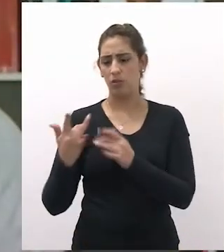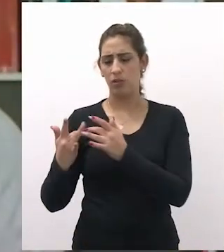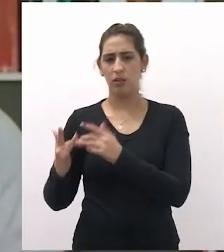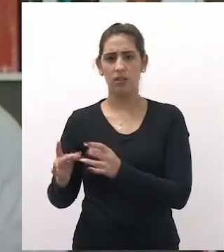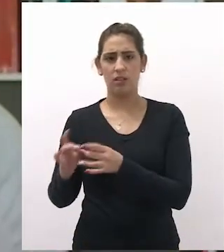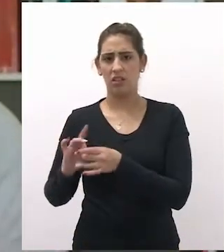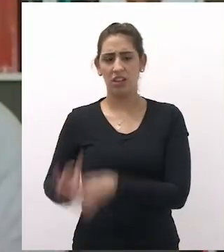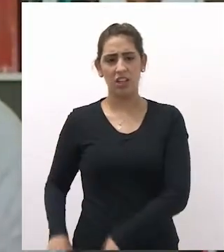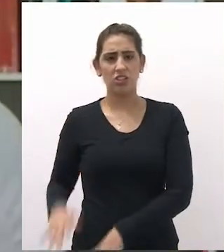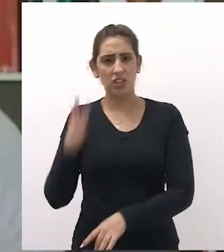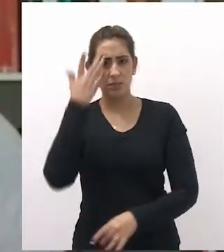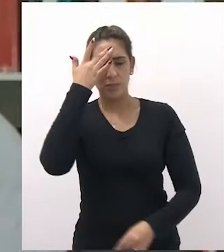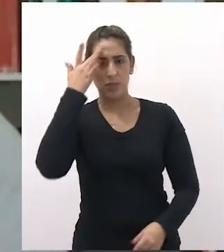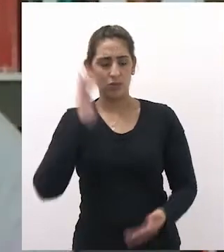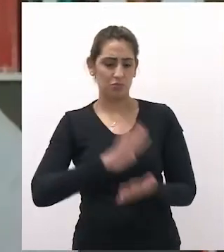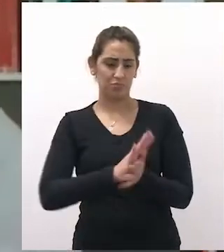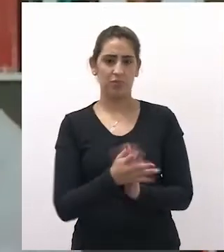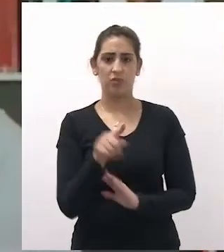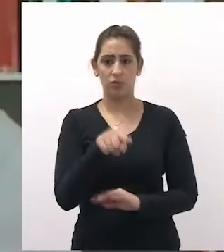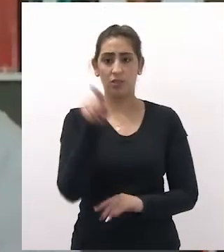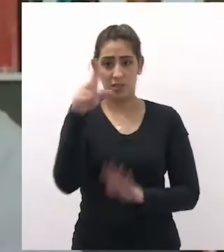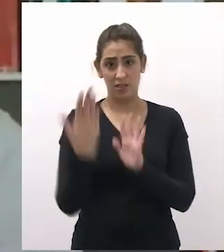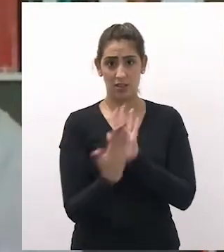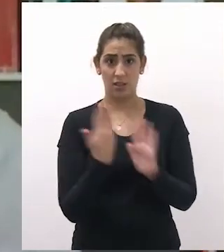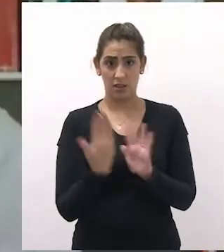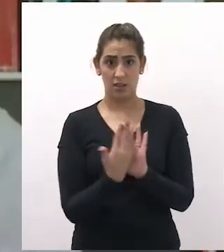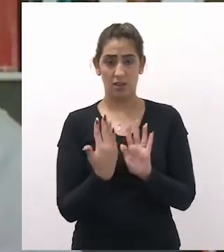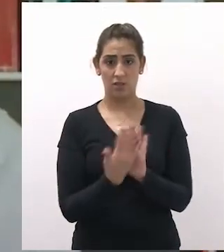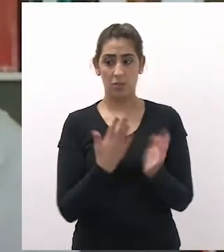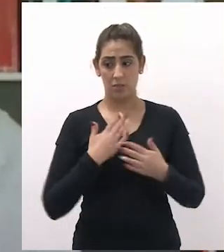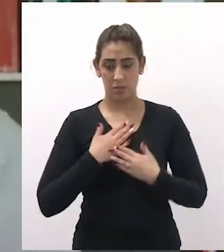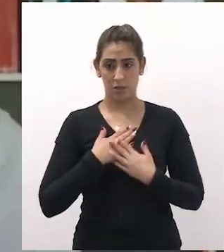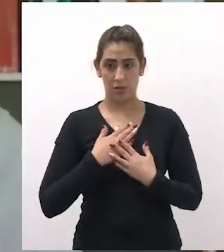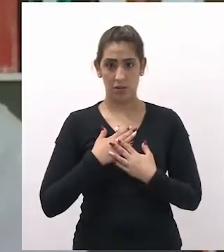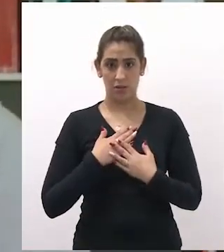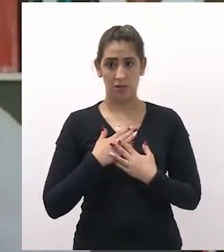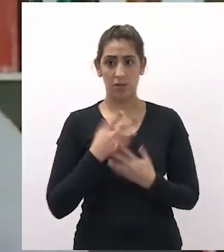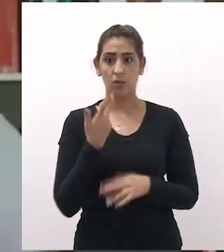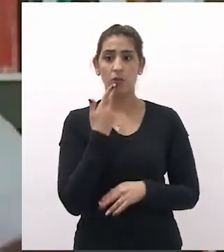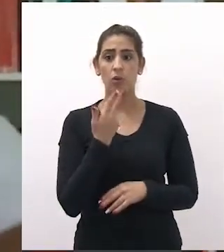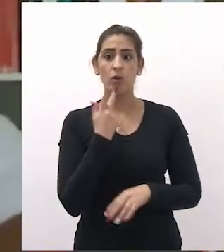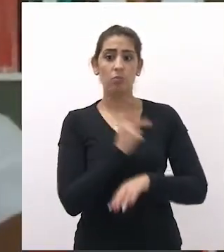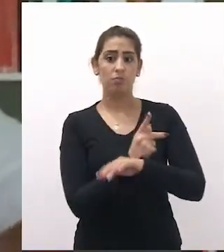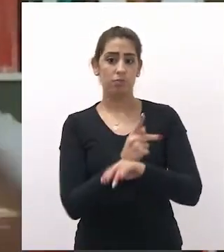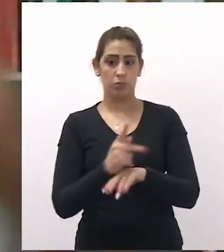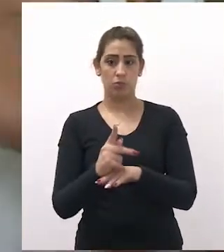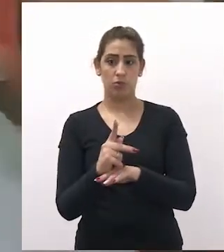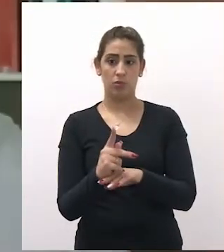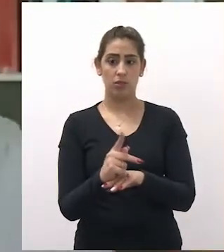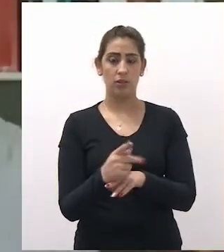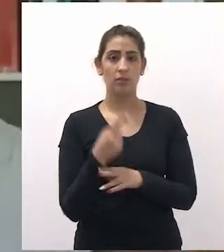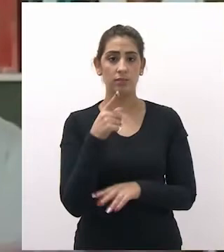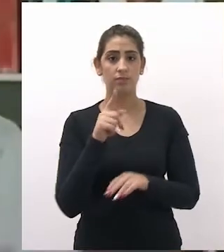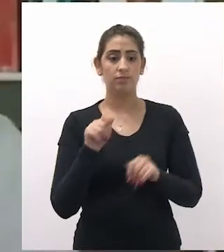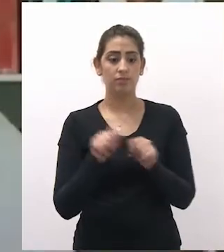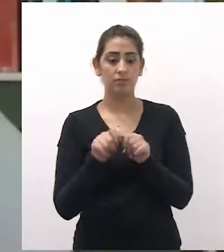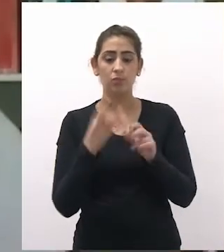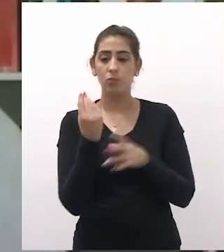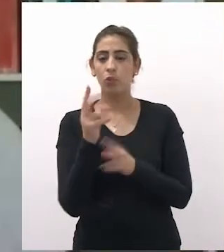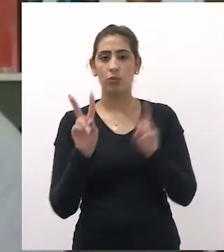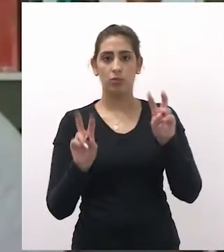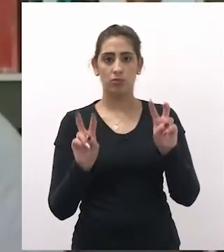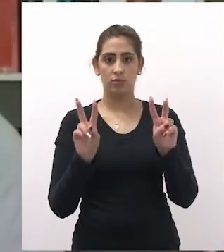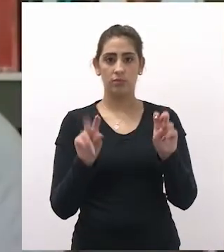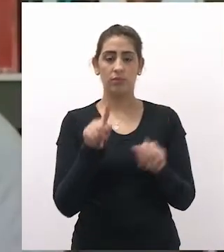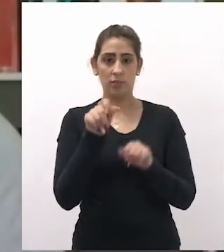dentro de você. Então, esse livro, para mim, A Cor Púrpura, ele fala sobre muitas temáticas, ele fala